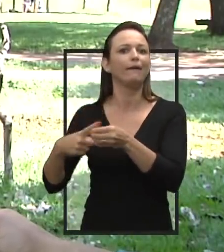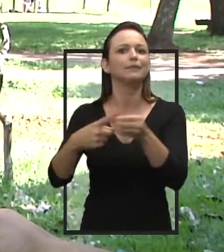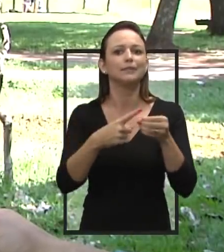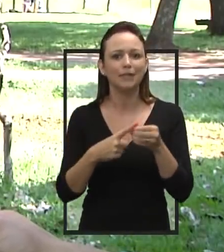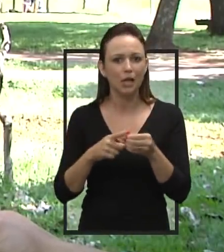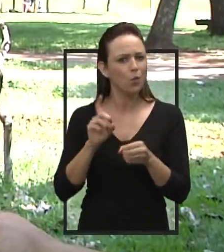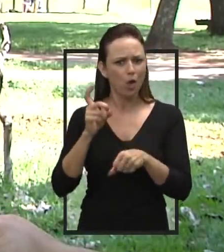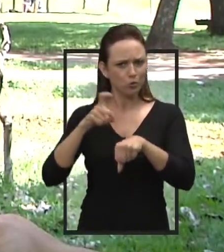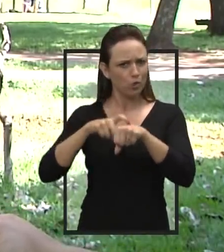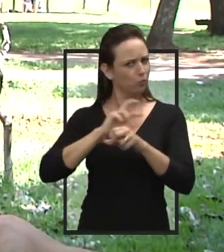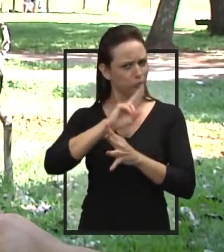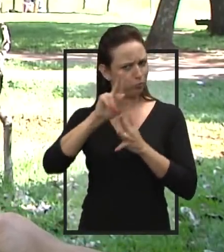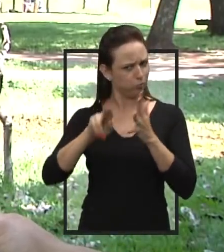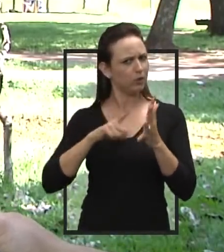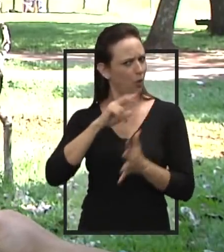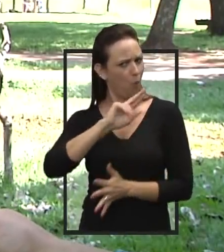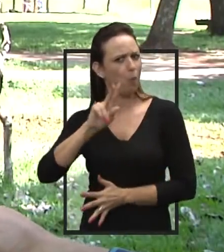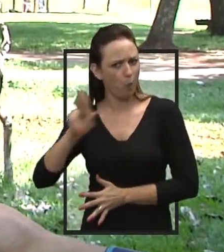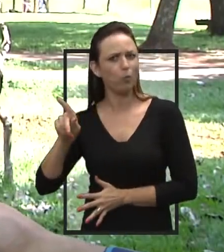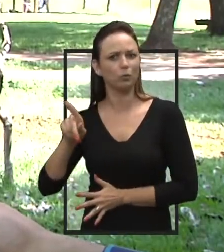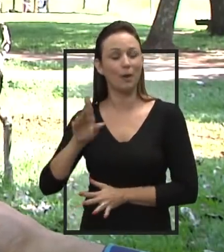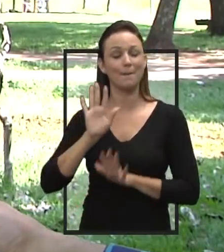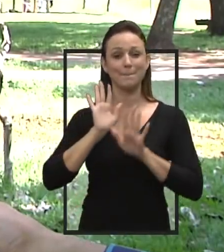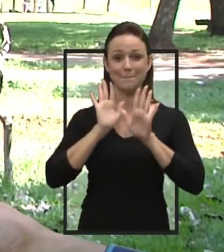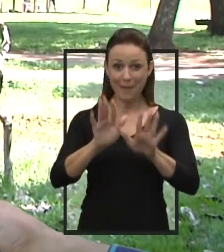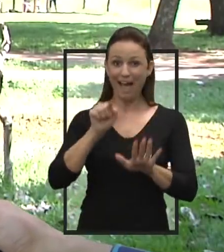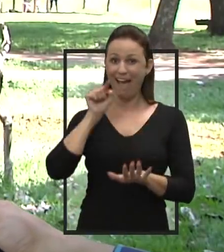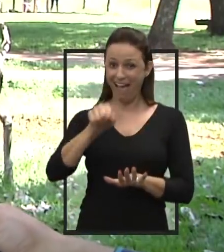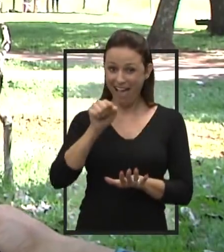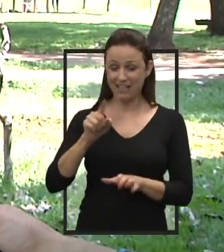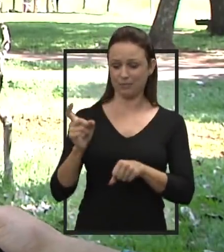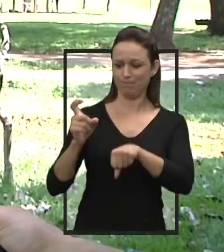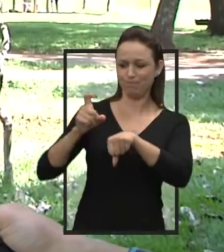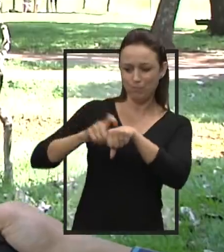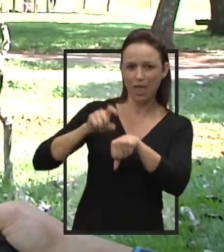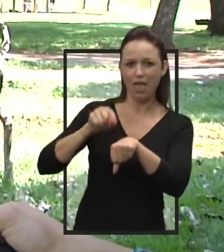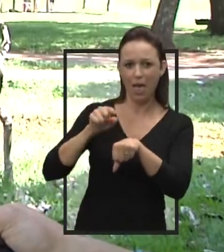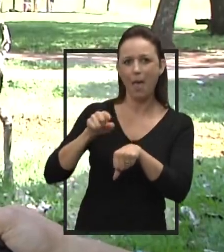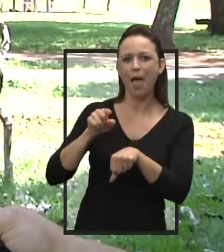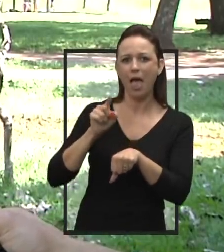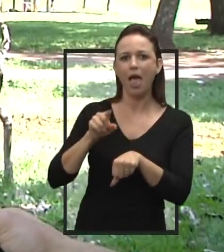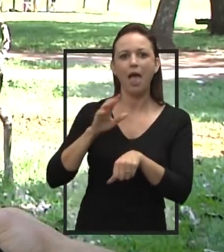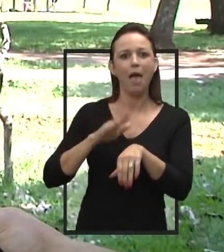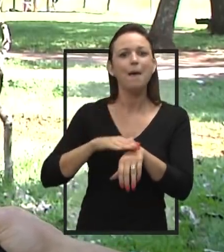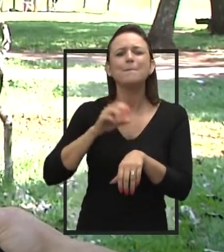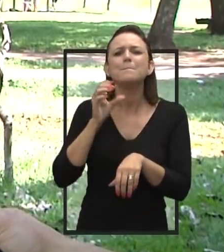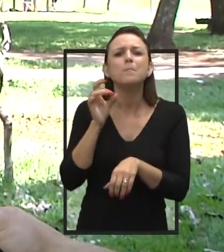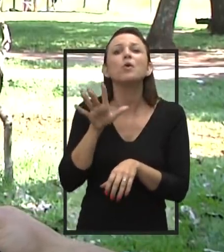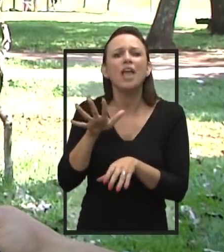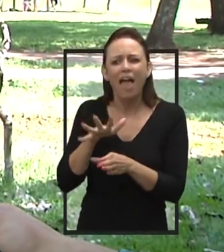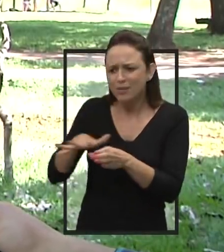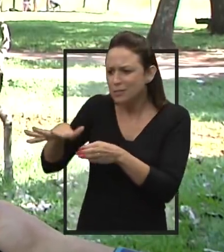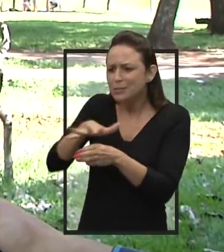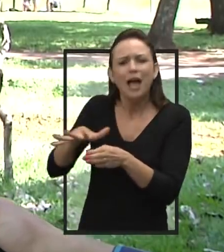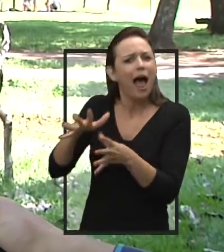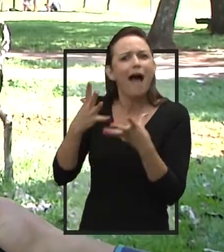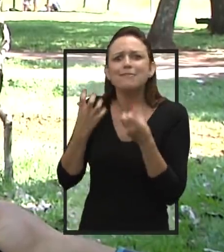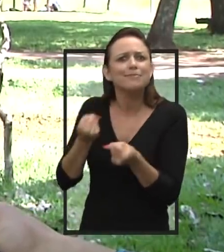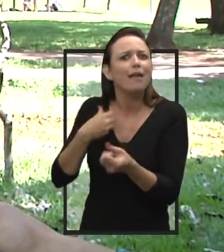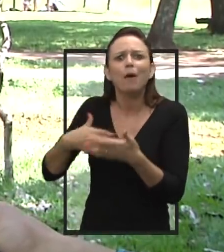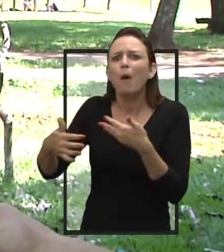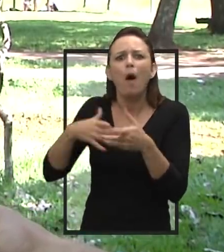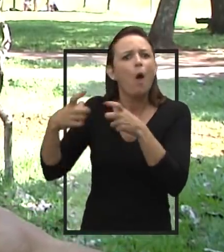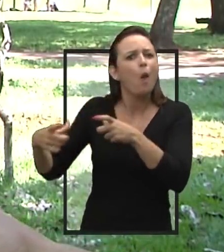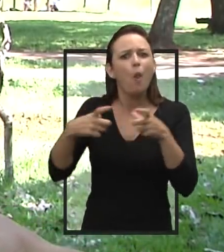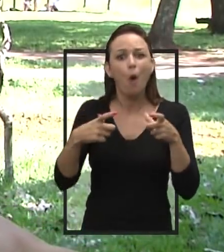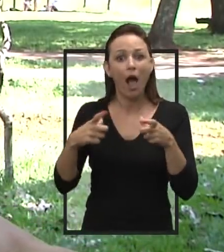que está fazendo isso não, são várias espécies. Só que essa espécie de escorpião em particular é extremamente generalista. Quando ele veio para a cidade,